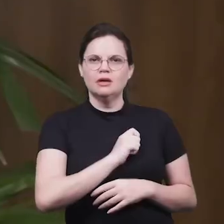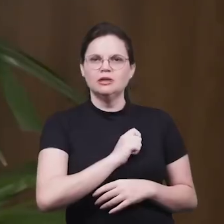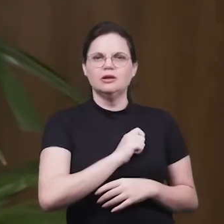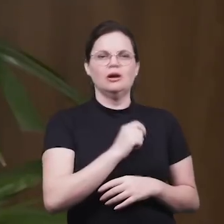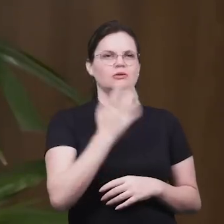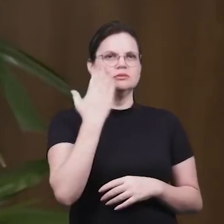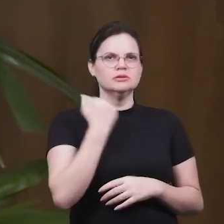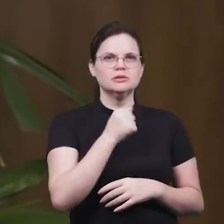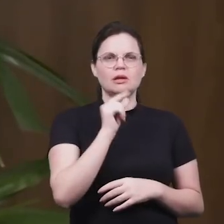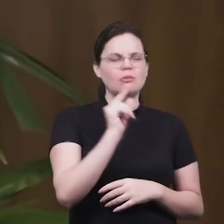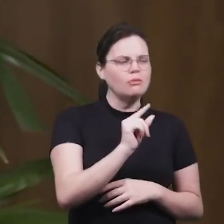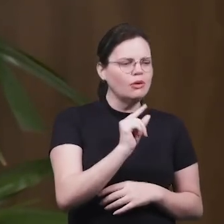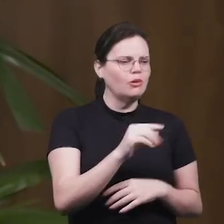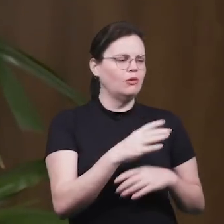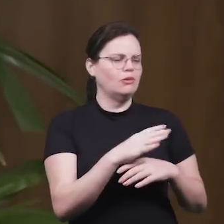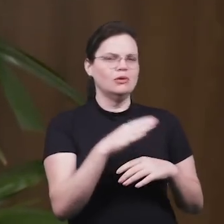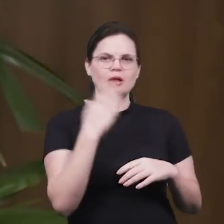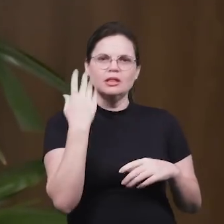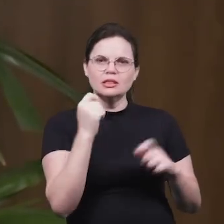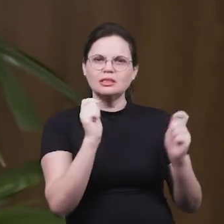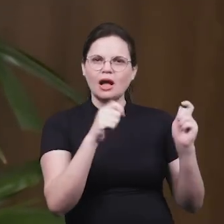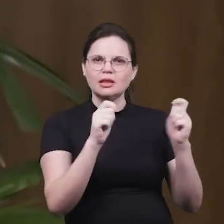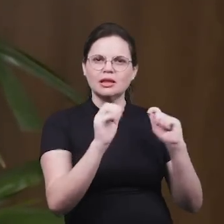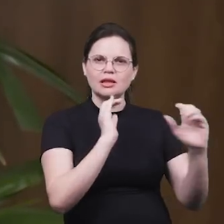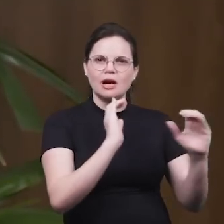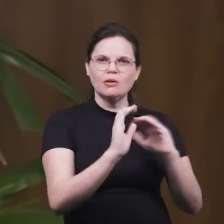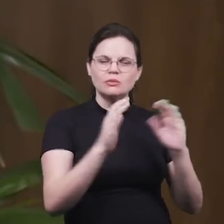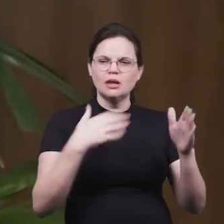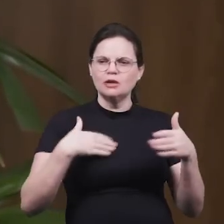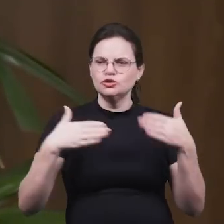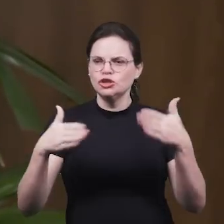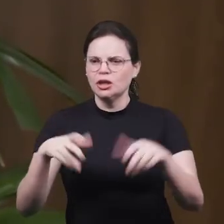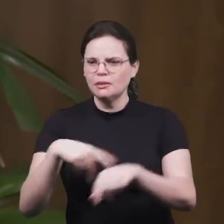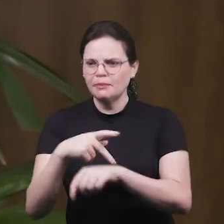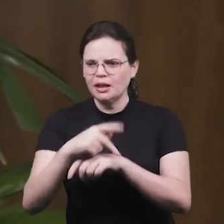pouquinho espanhol e tal. E aqui você chega num país que